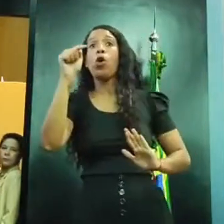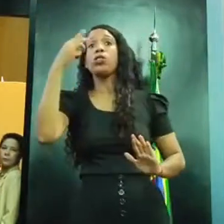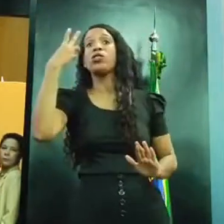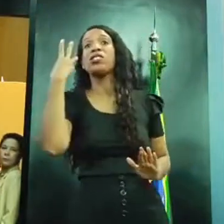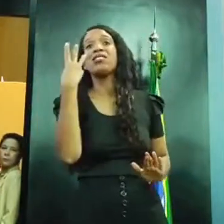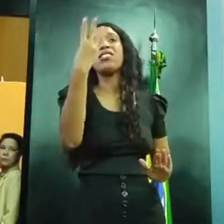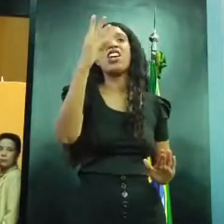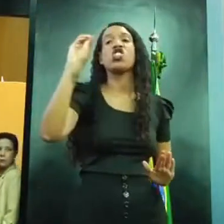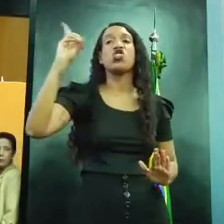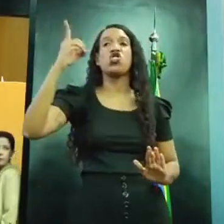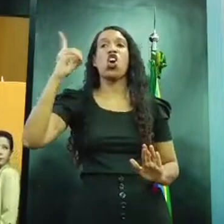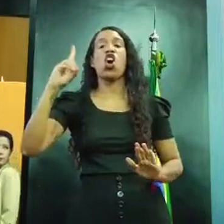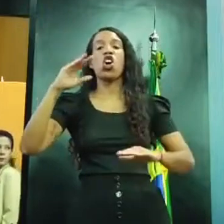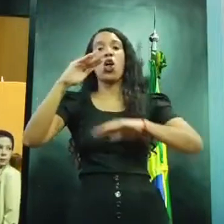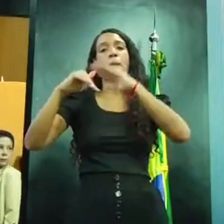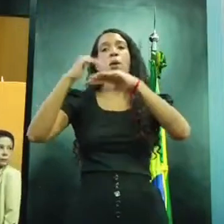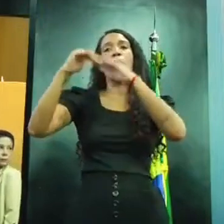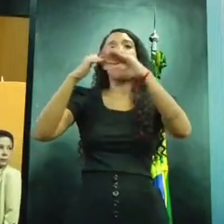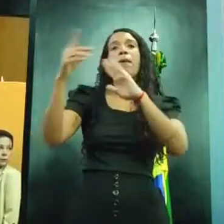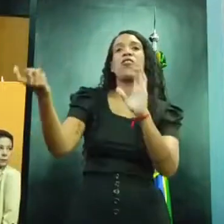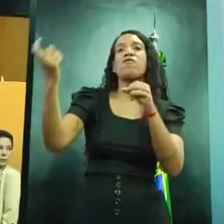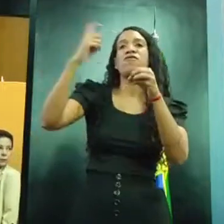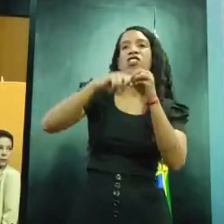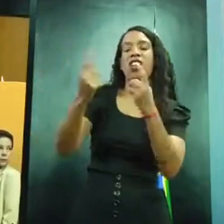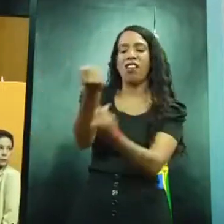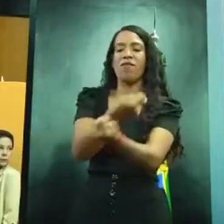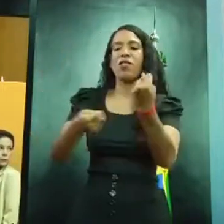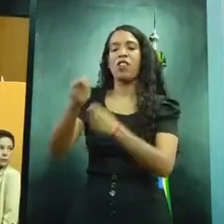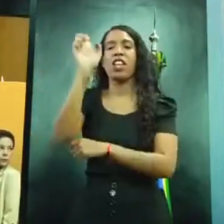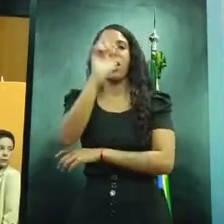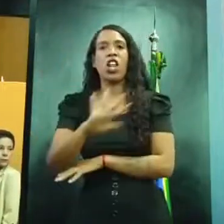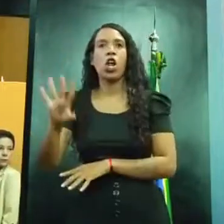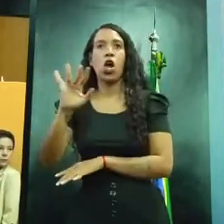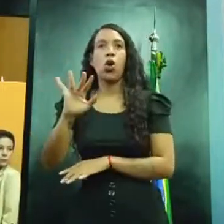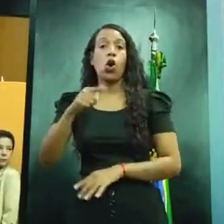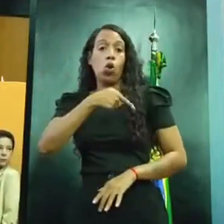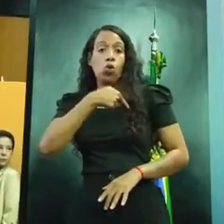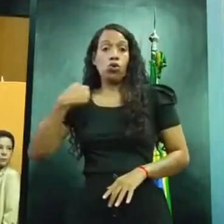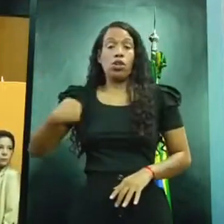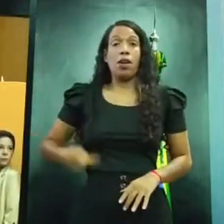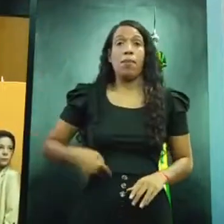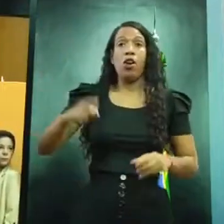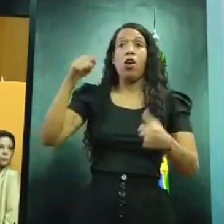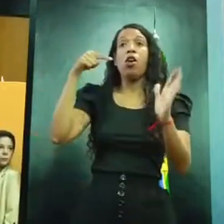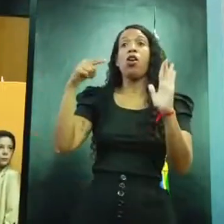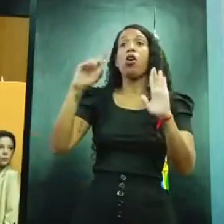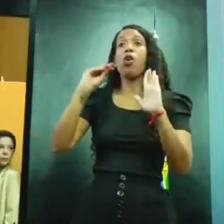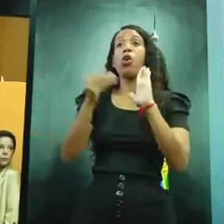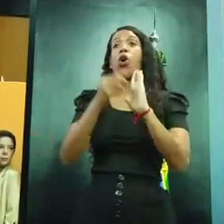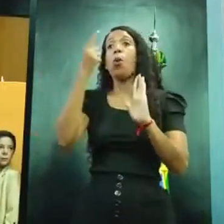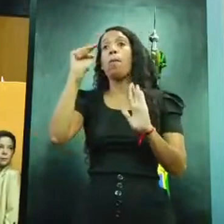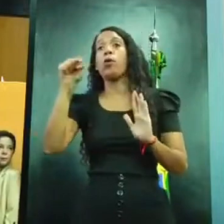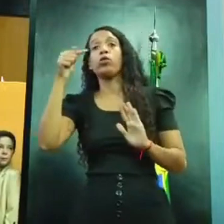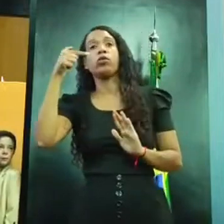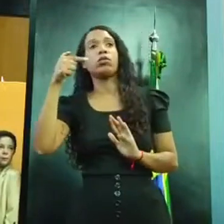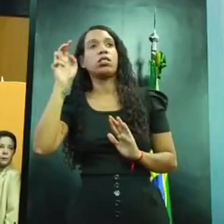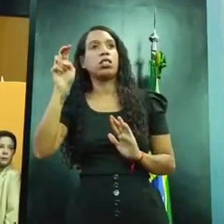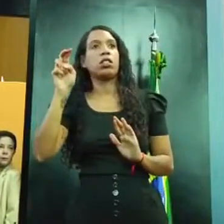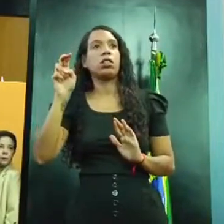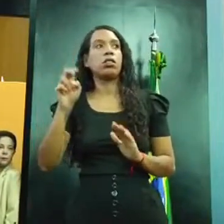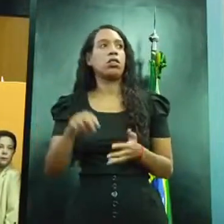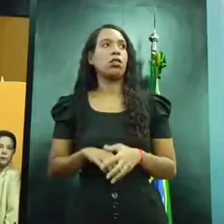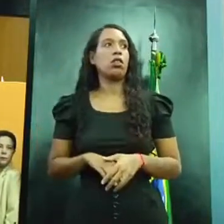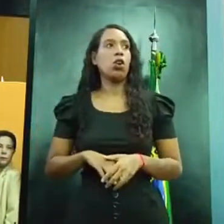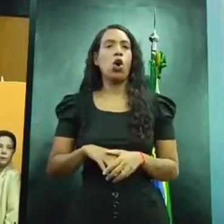trilhão de dólares no processo de retomada da economia europeia. O Japão está botando 1,5. E o Brasil não pode botar